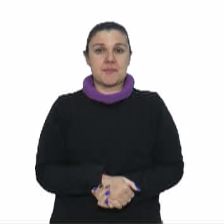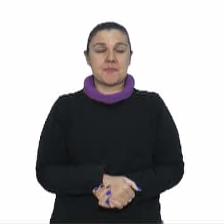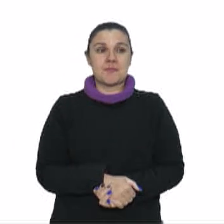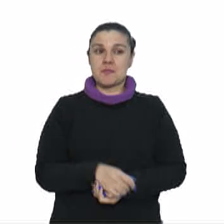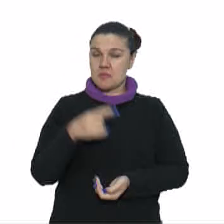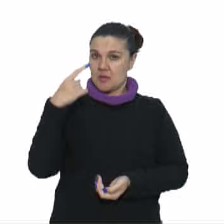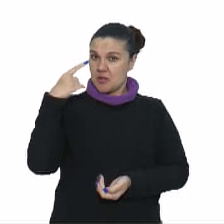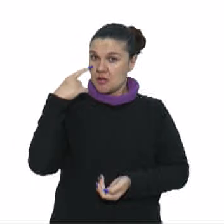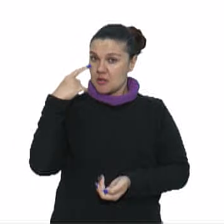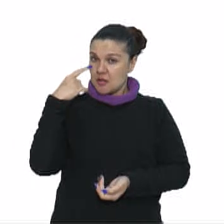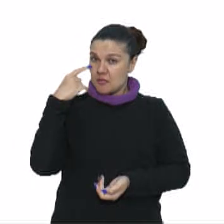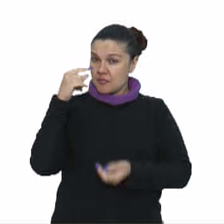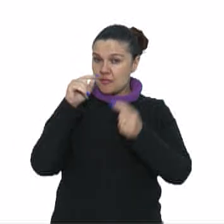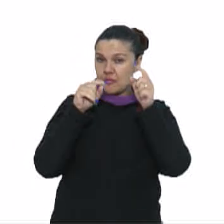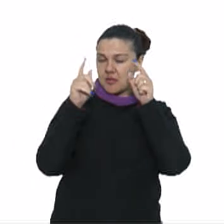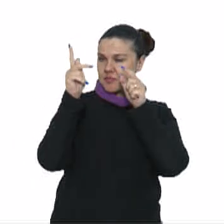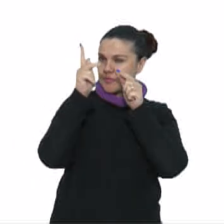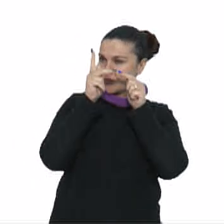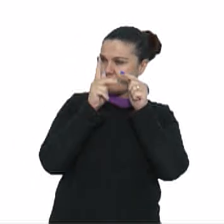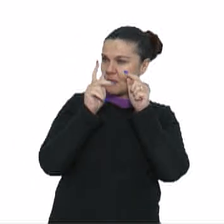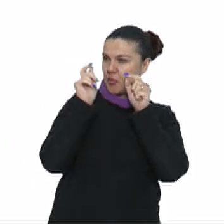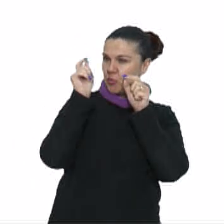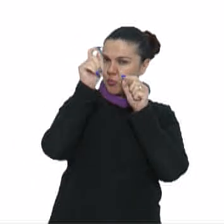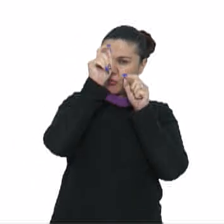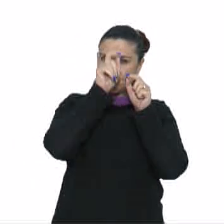Veja os detalhes no meio.